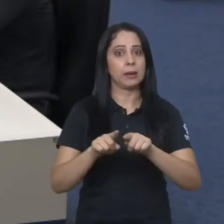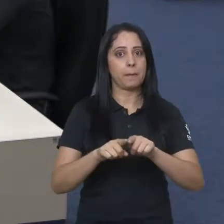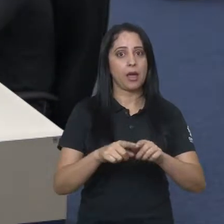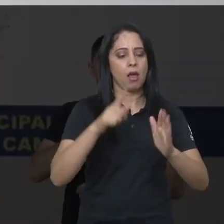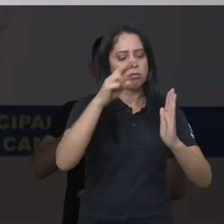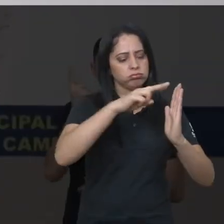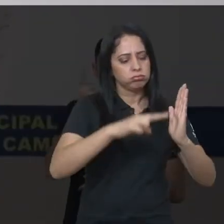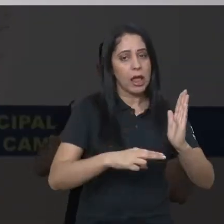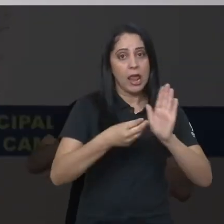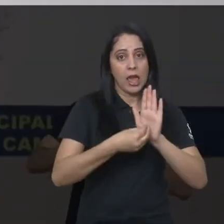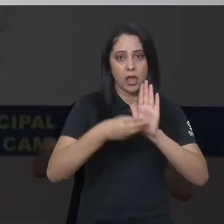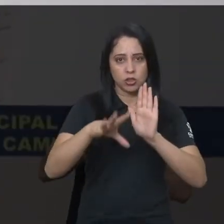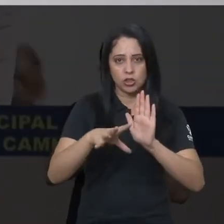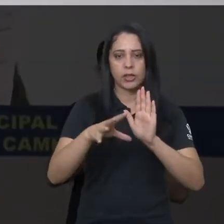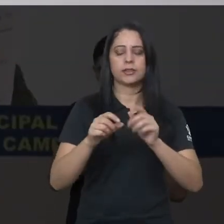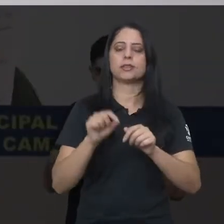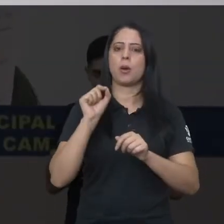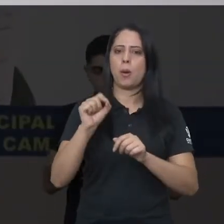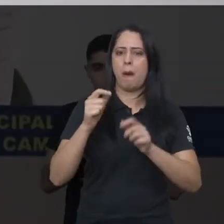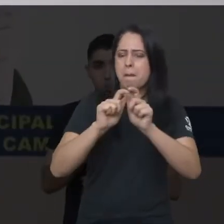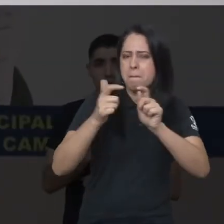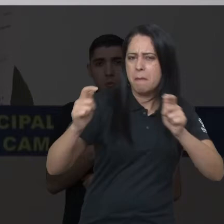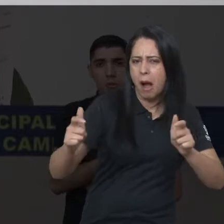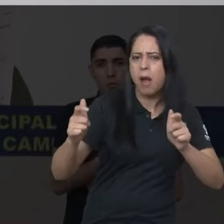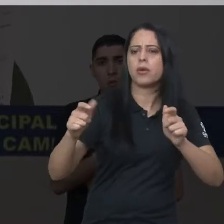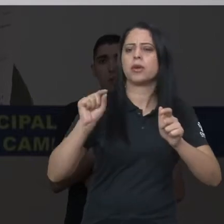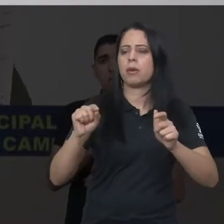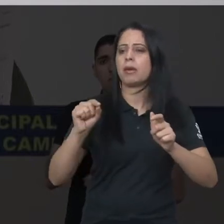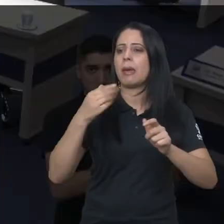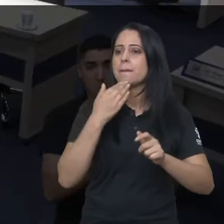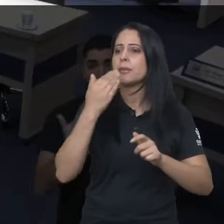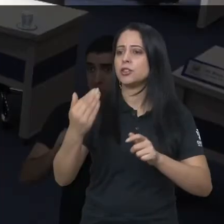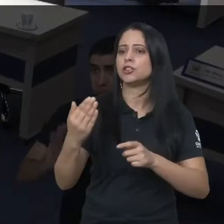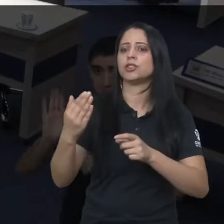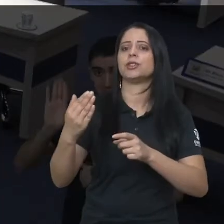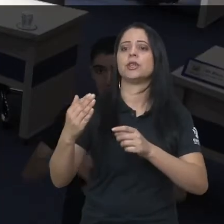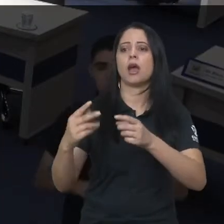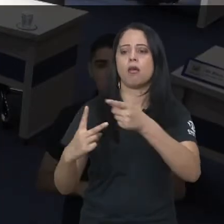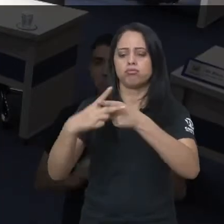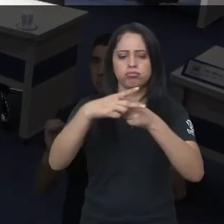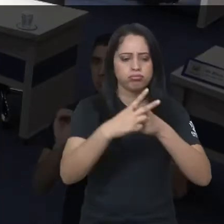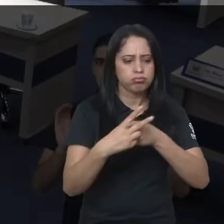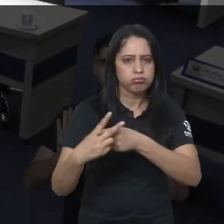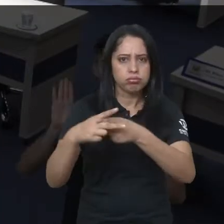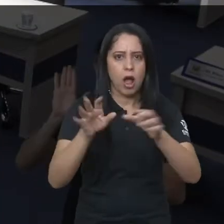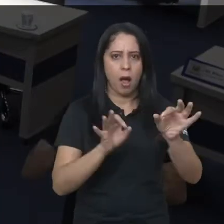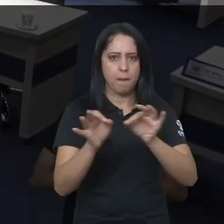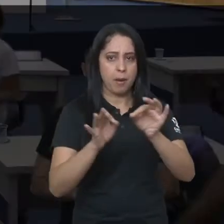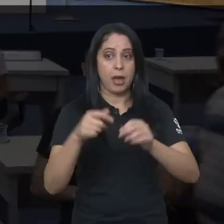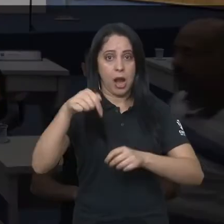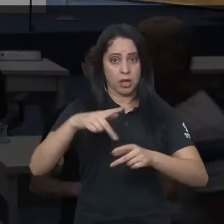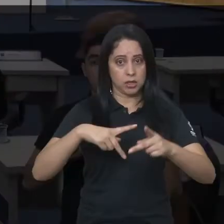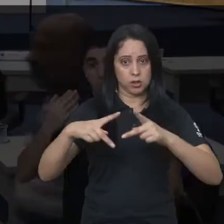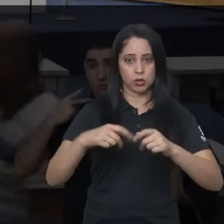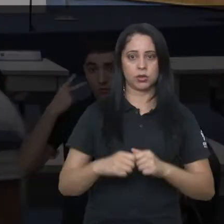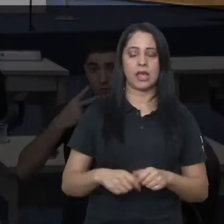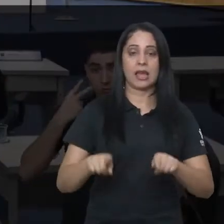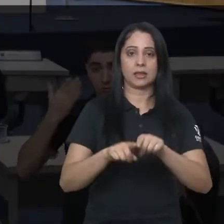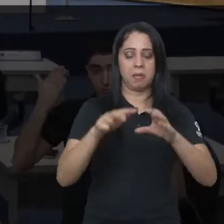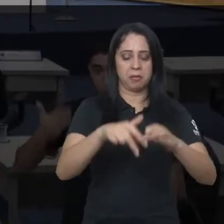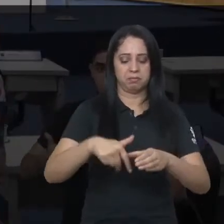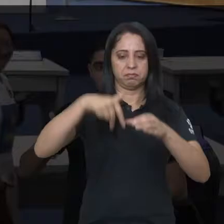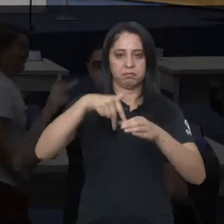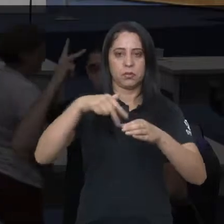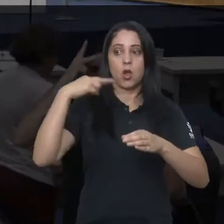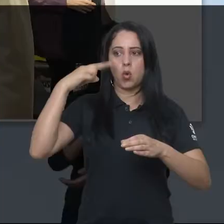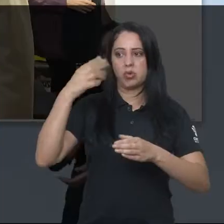em junho. Também foram lidas uma série de indicações, sendo a maior parte pedidos para serviços de manutenção